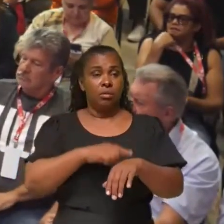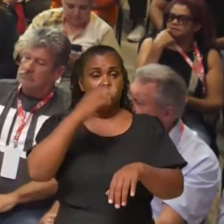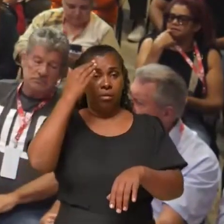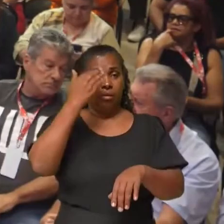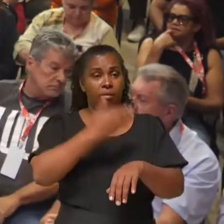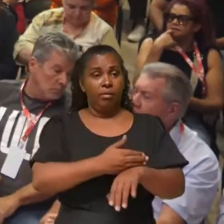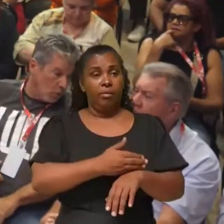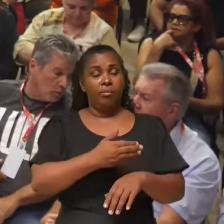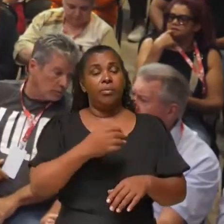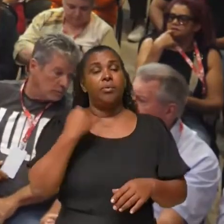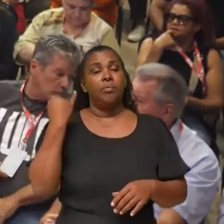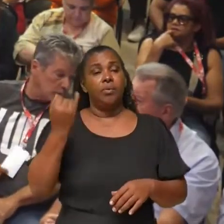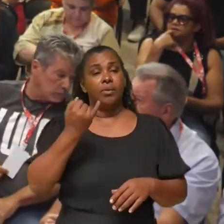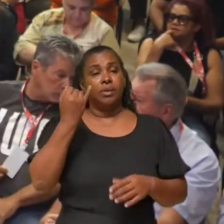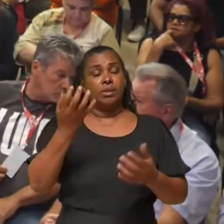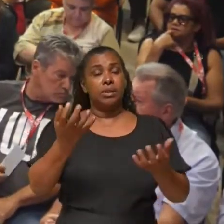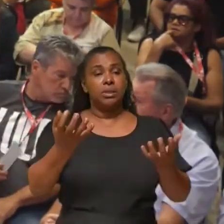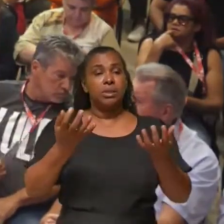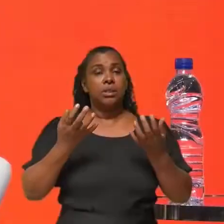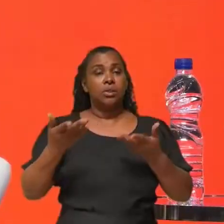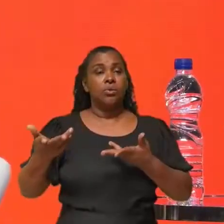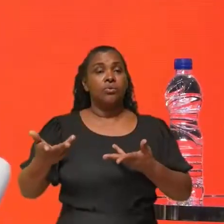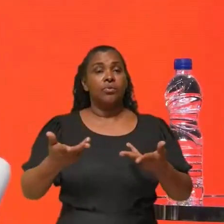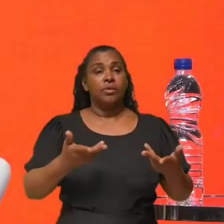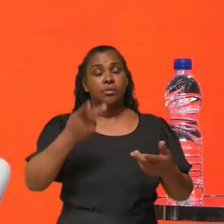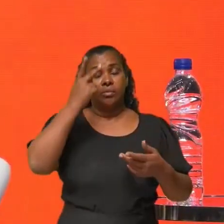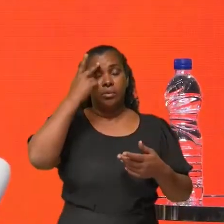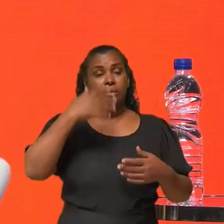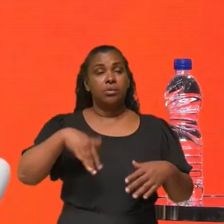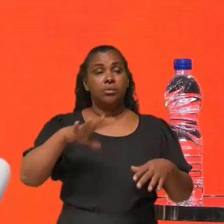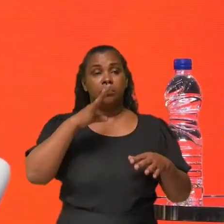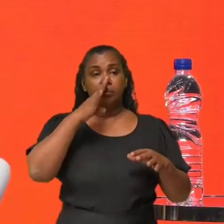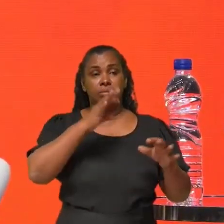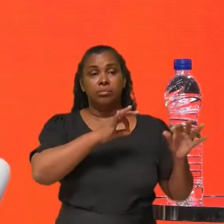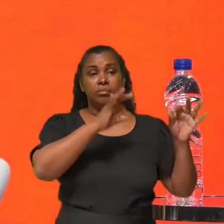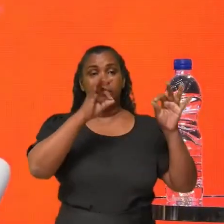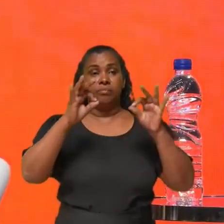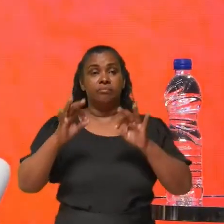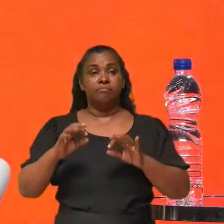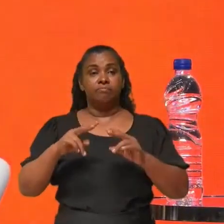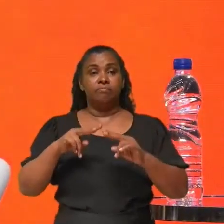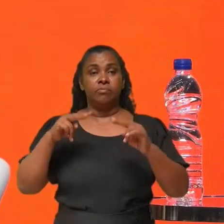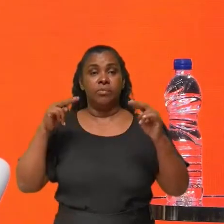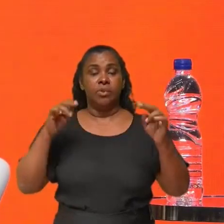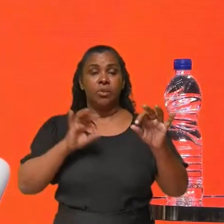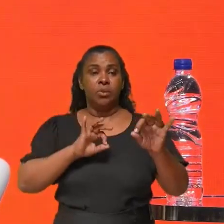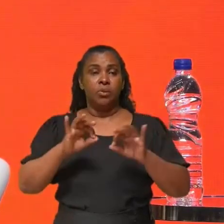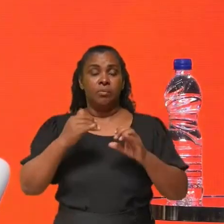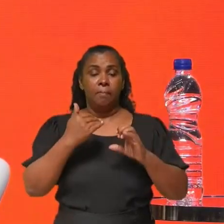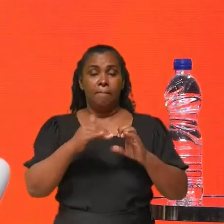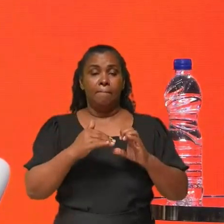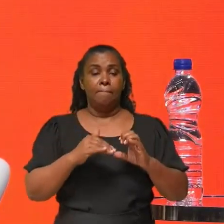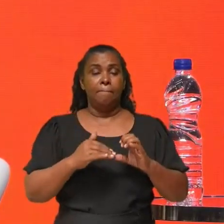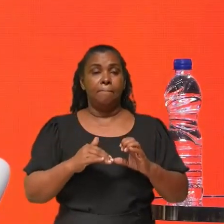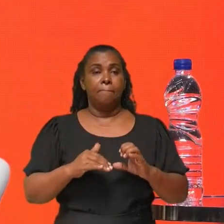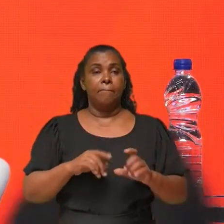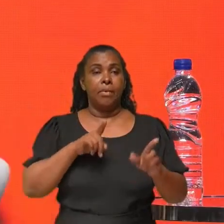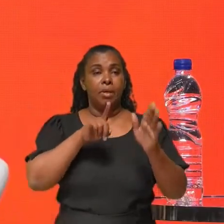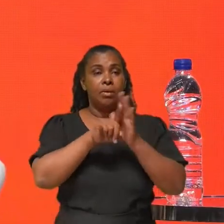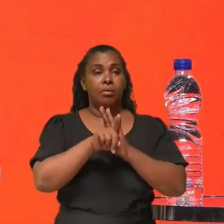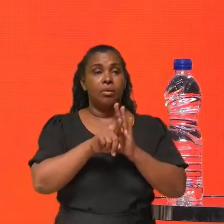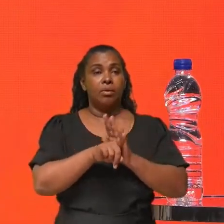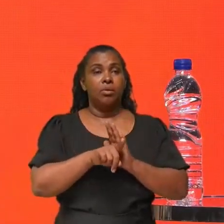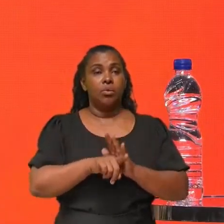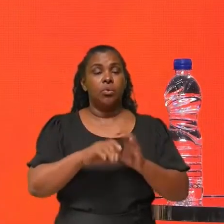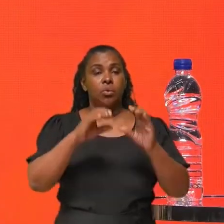Quero convidar o pessoal que está nos acompanhando online para já irem encaminhando suas perguntas via o site. Todos já